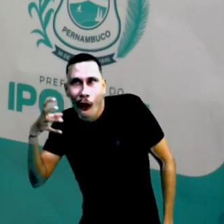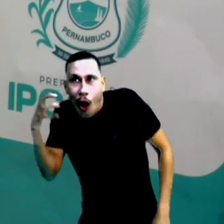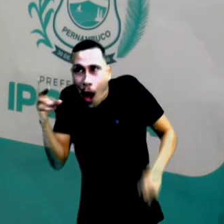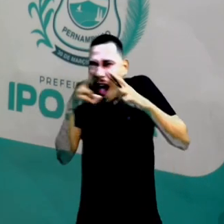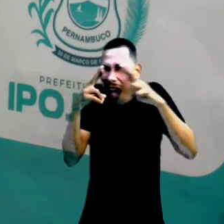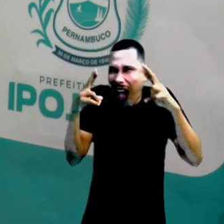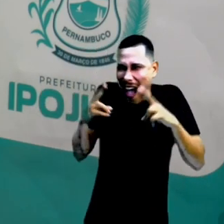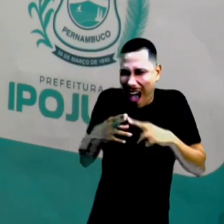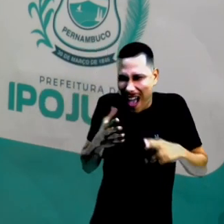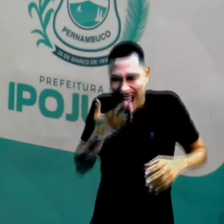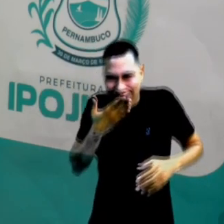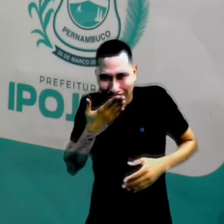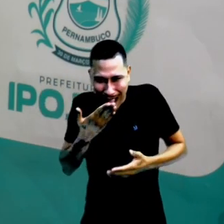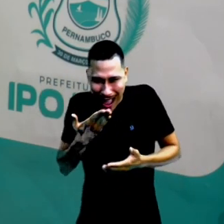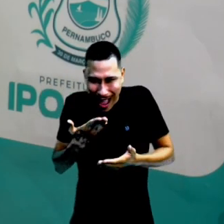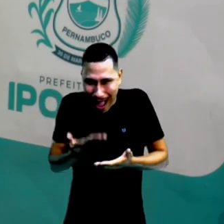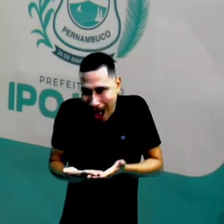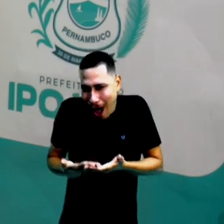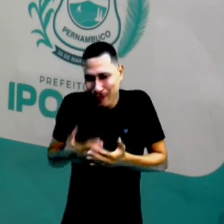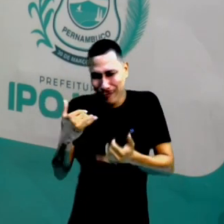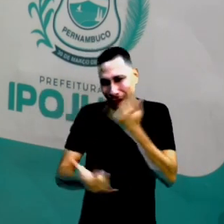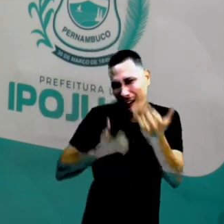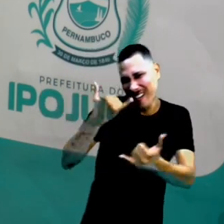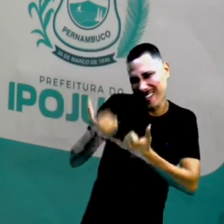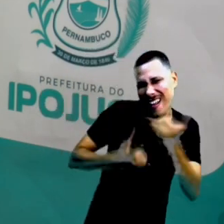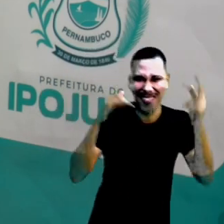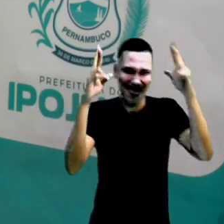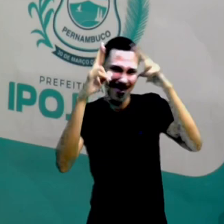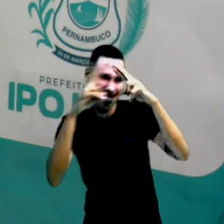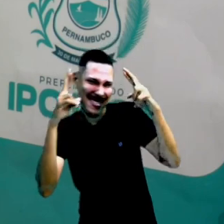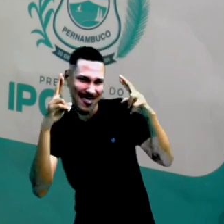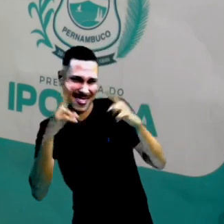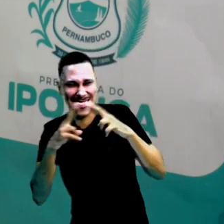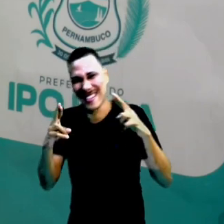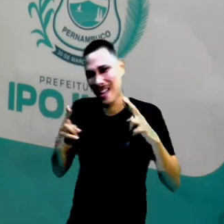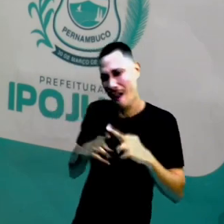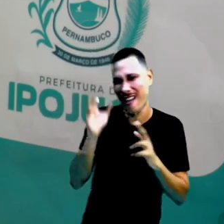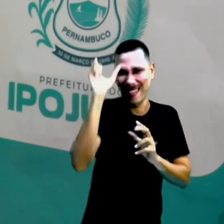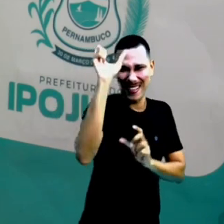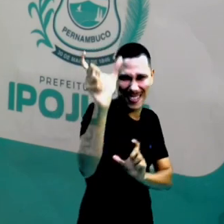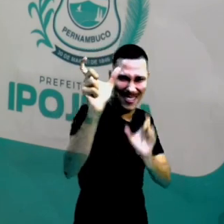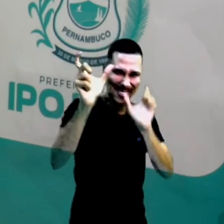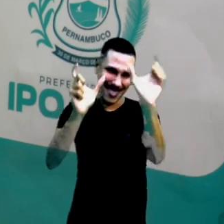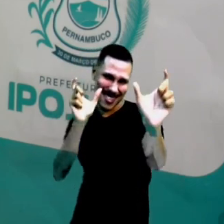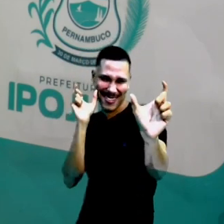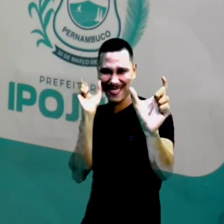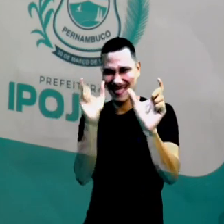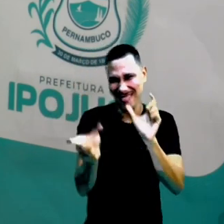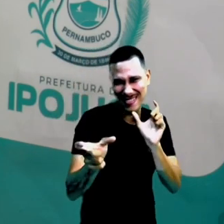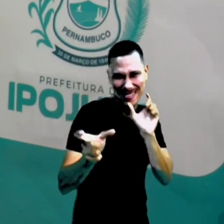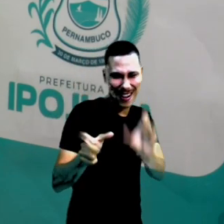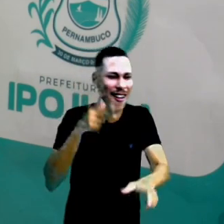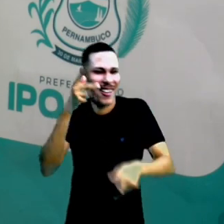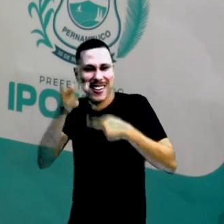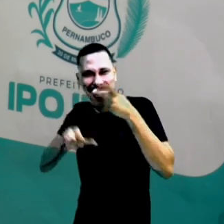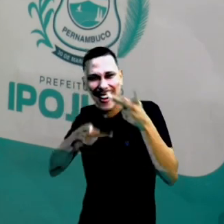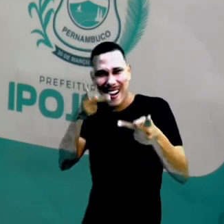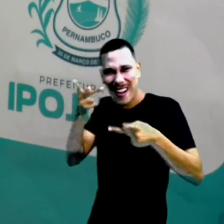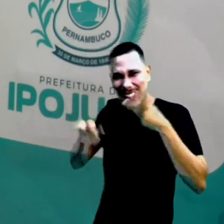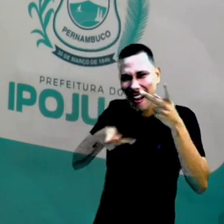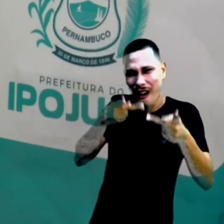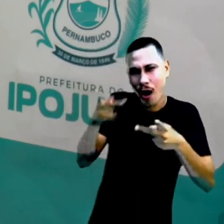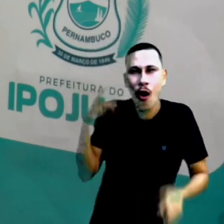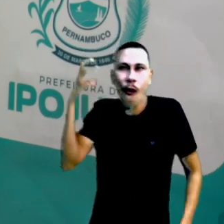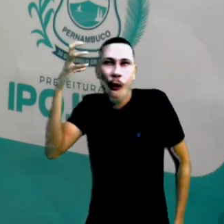vai rimar. Vamos brincar de rima. Uma palavra eu vou falar. Preste atenção